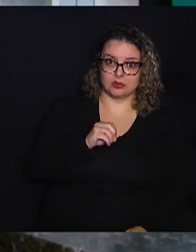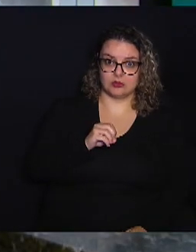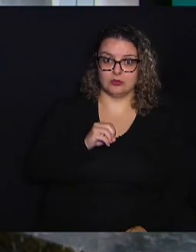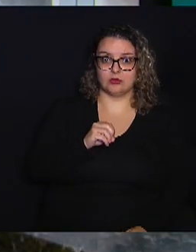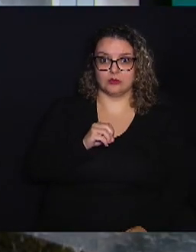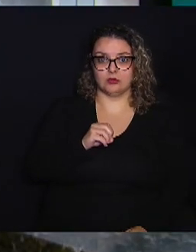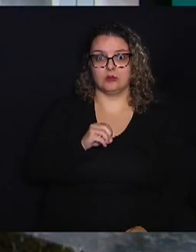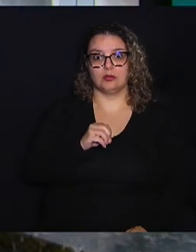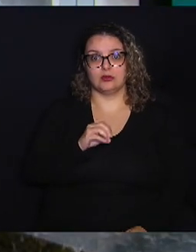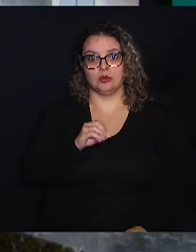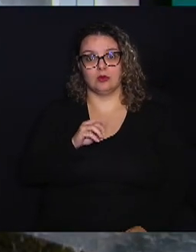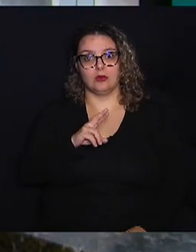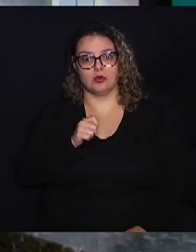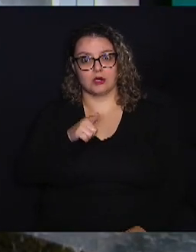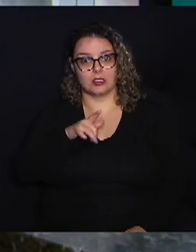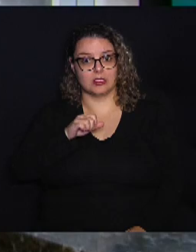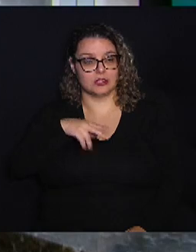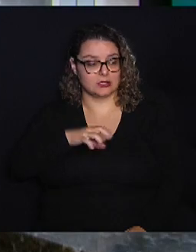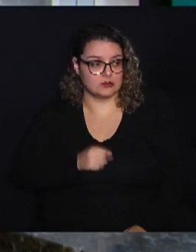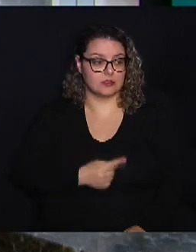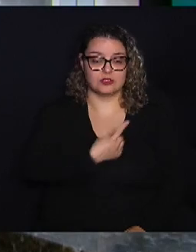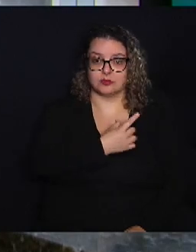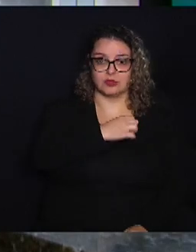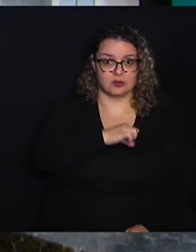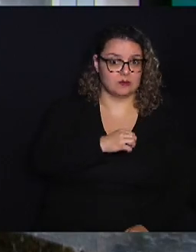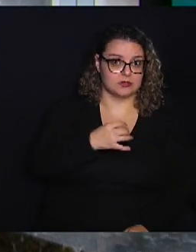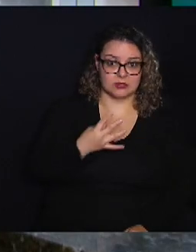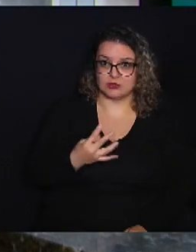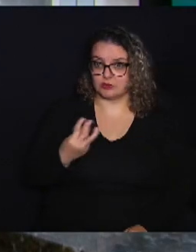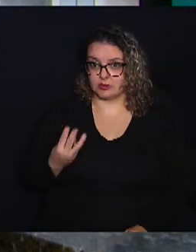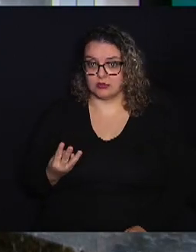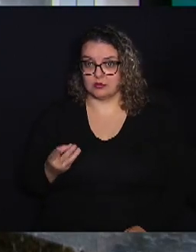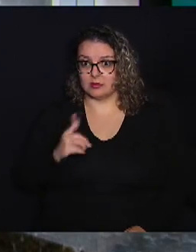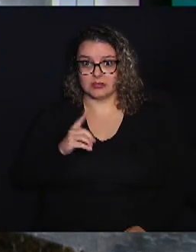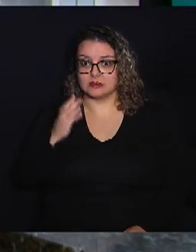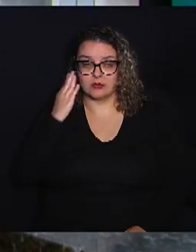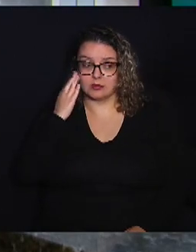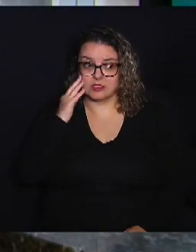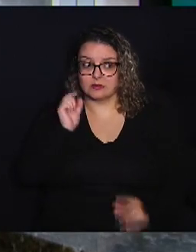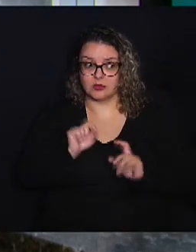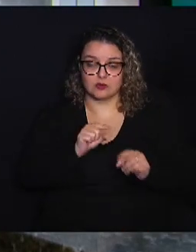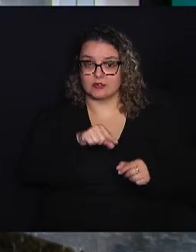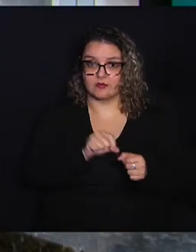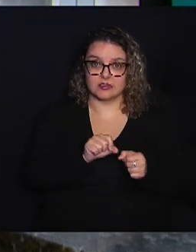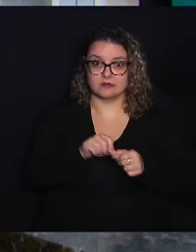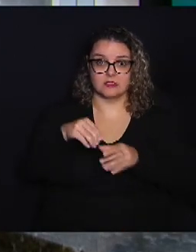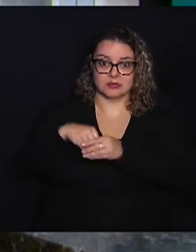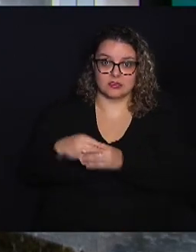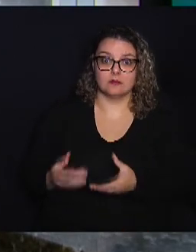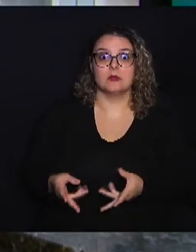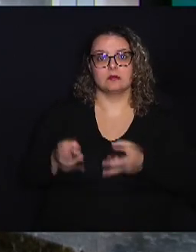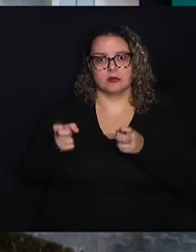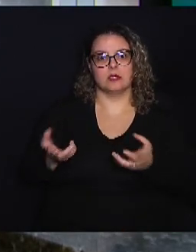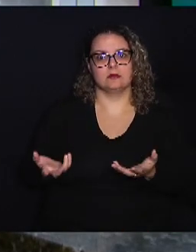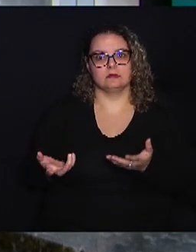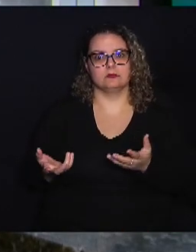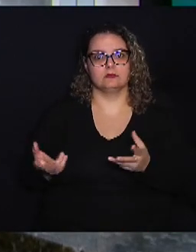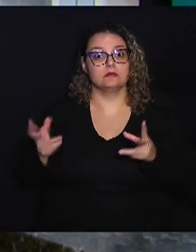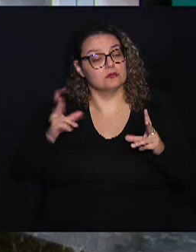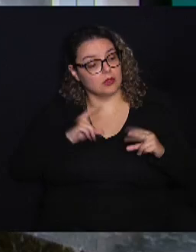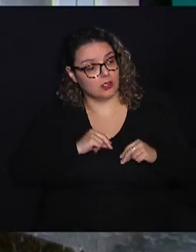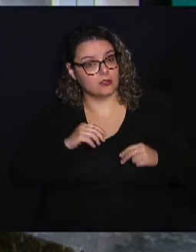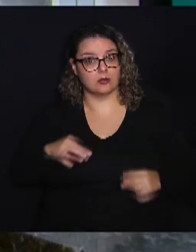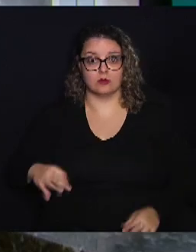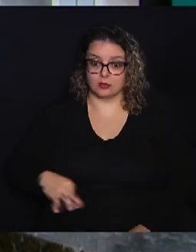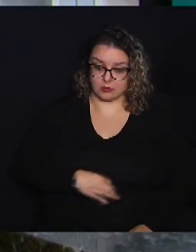é de 1843, mas não para saber o que aqueles micro-organismos faziam ali, mas mais para detectar, o intestino